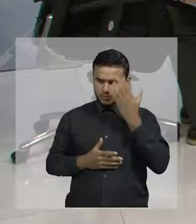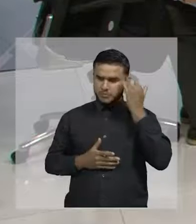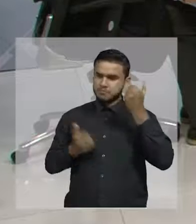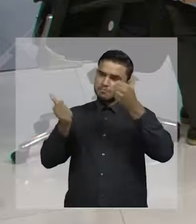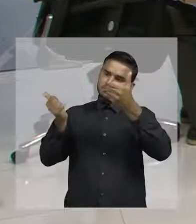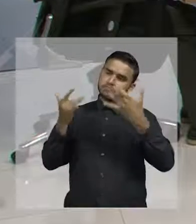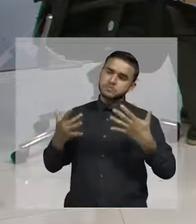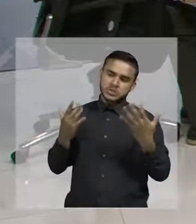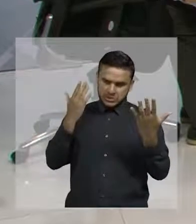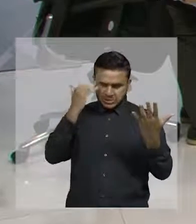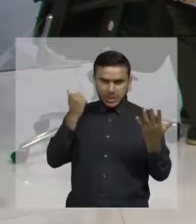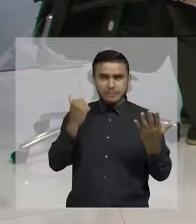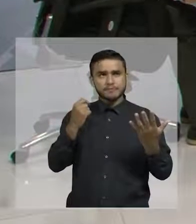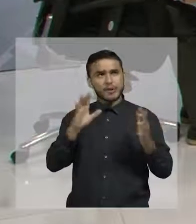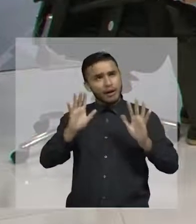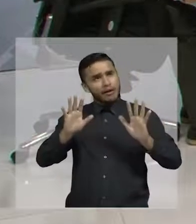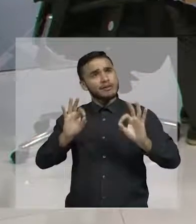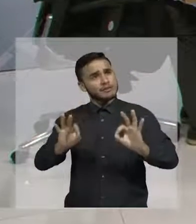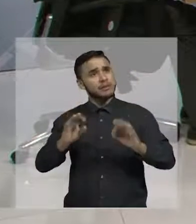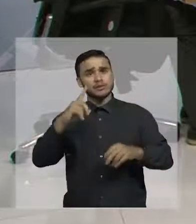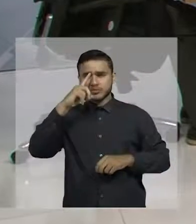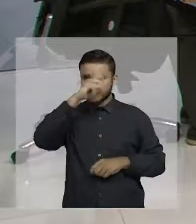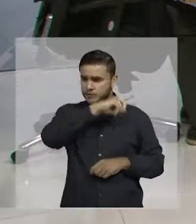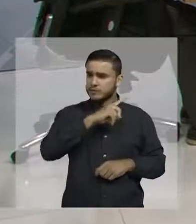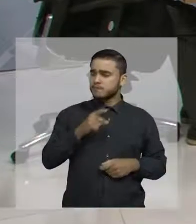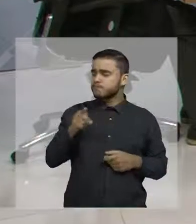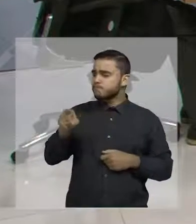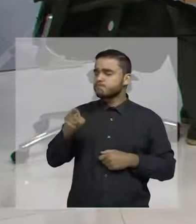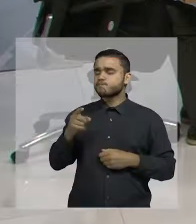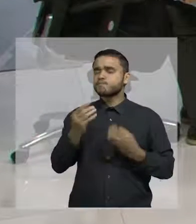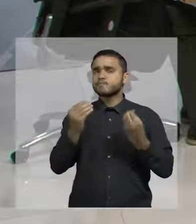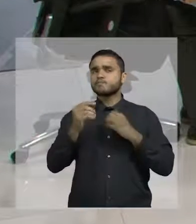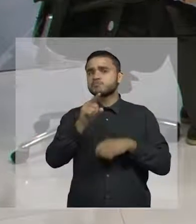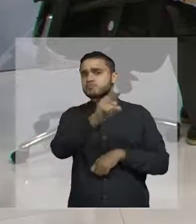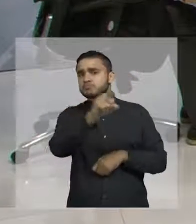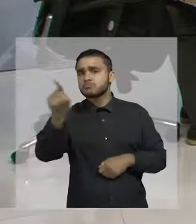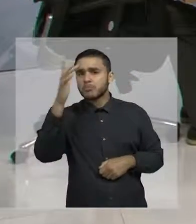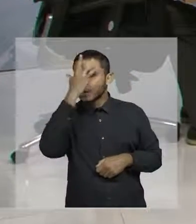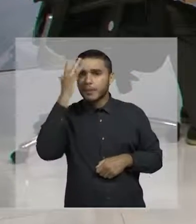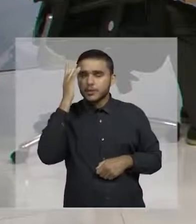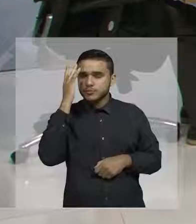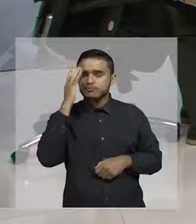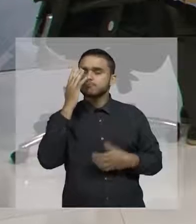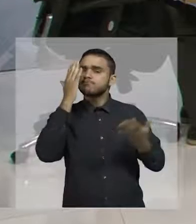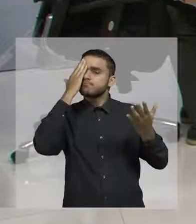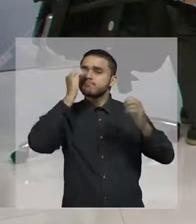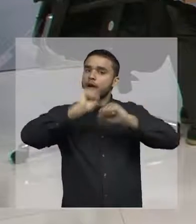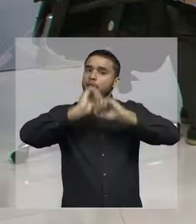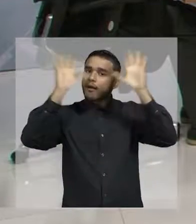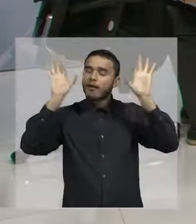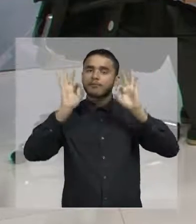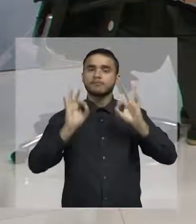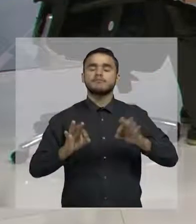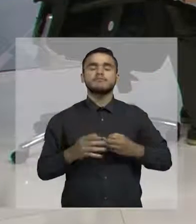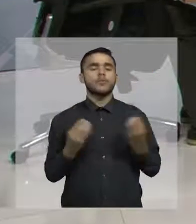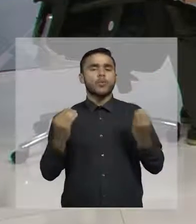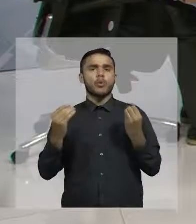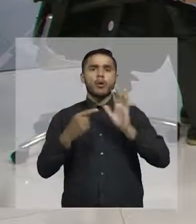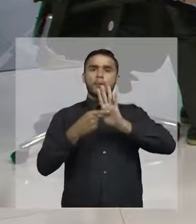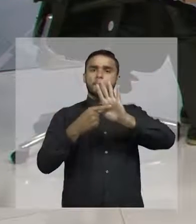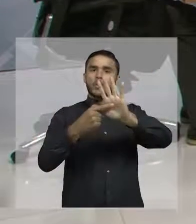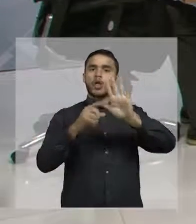Difícil, eu sei que é difícil, mas com base na história, vamos tentar fazer o telespectador entender o que